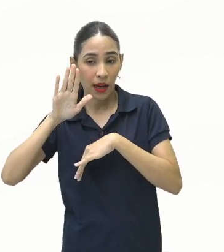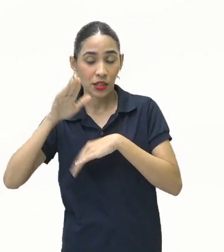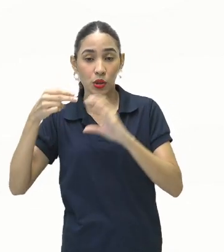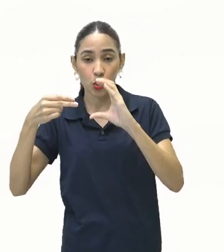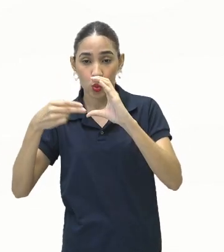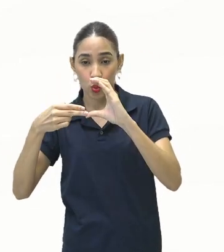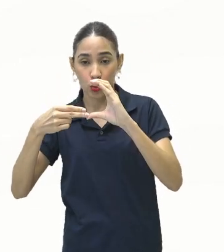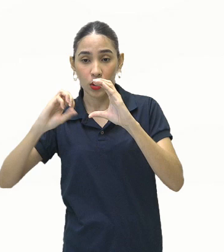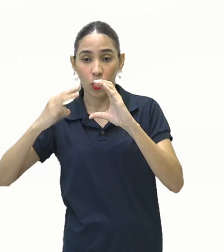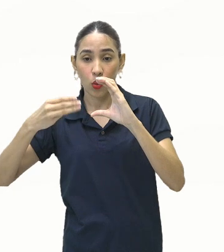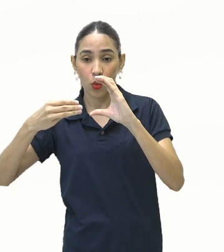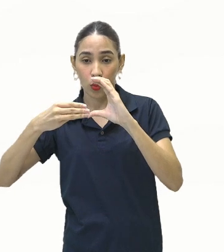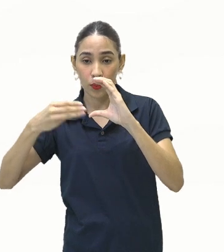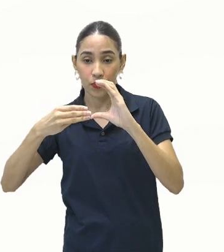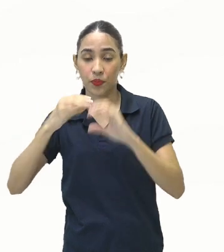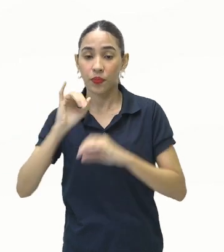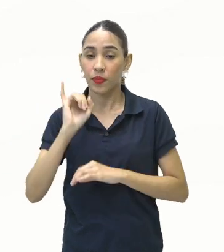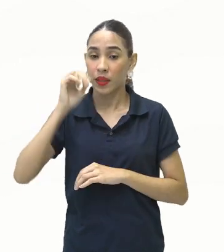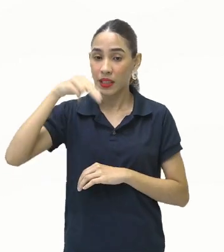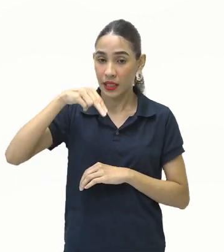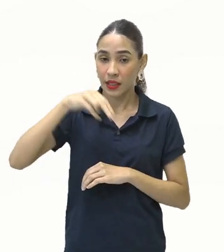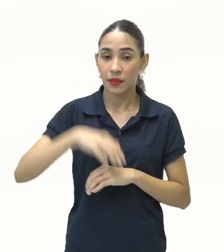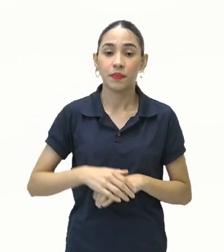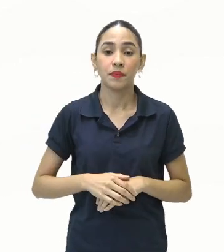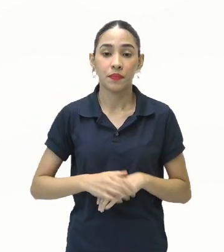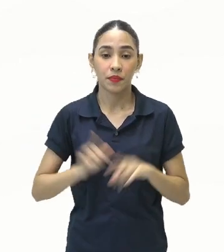dupla e in,